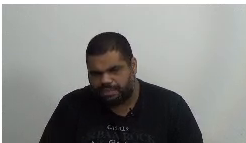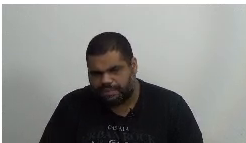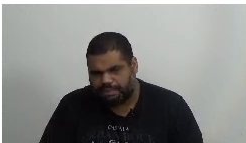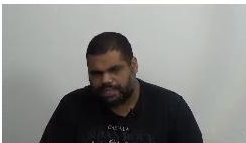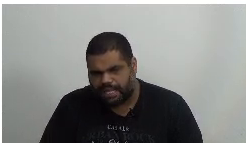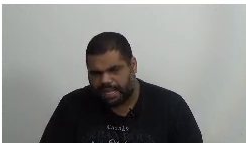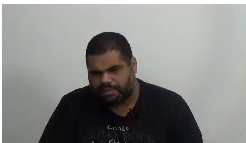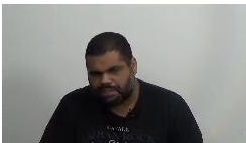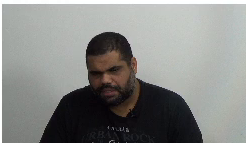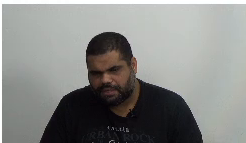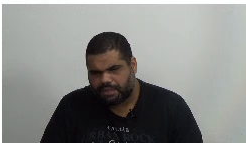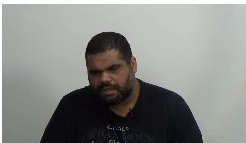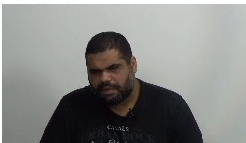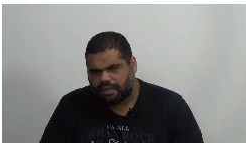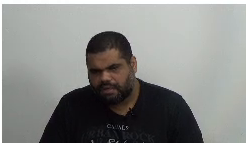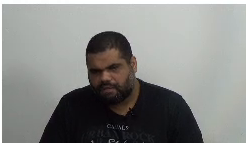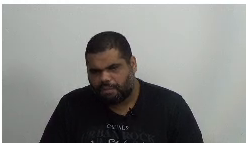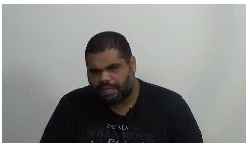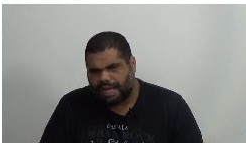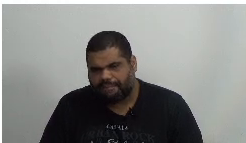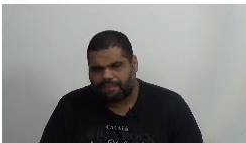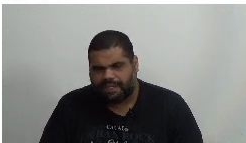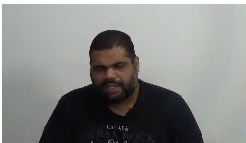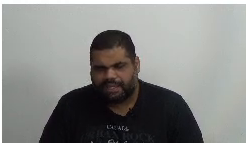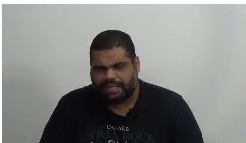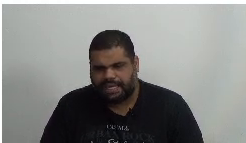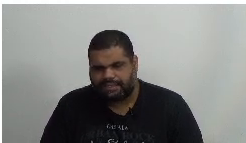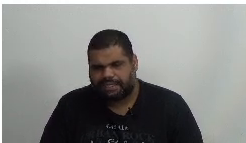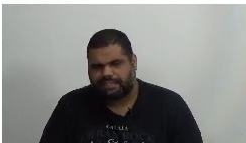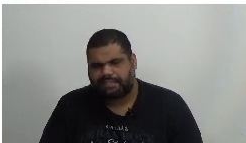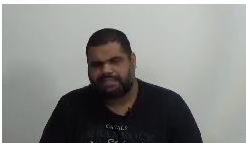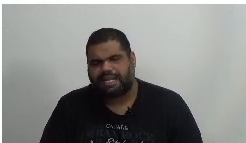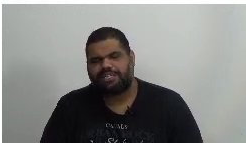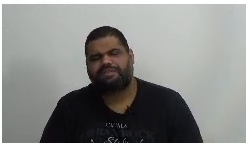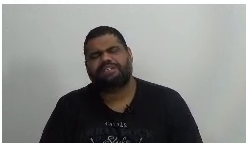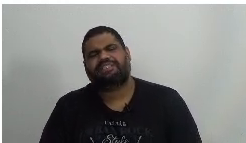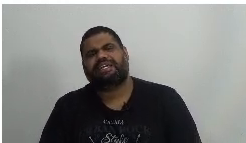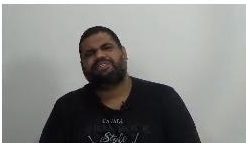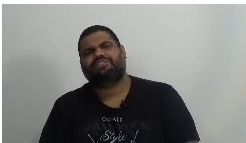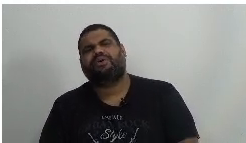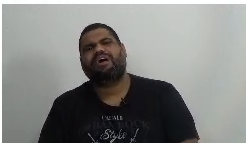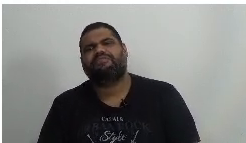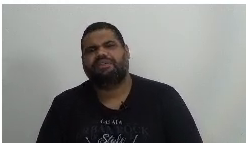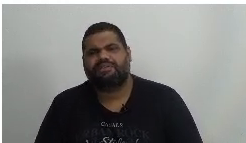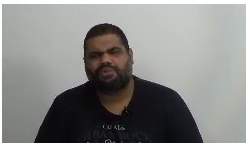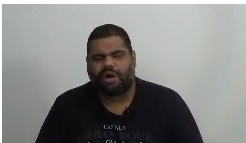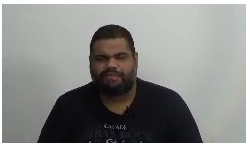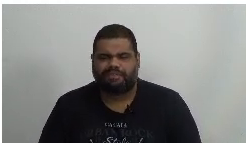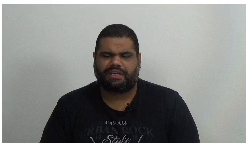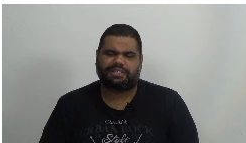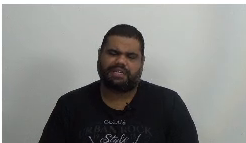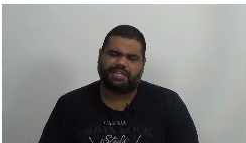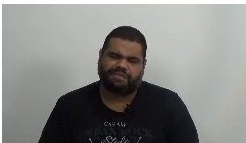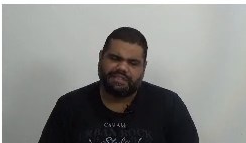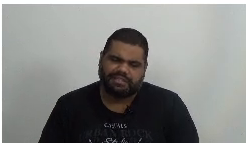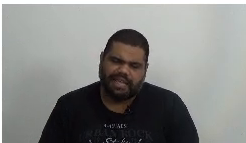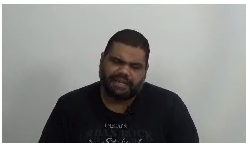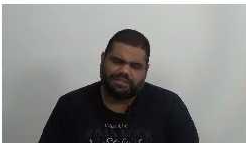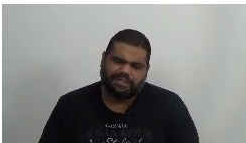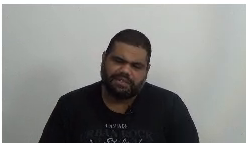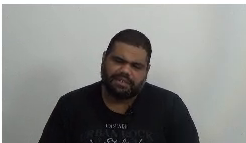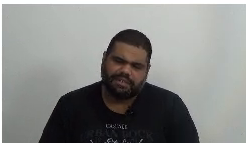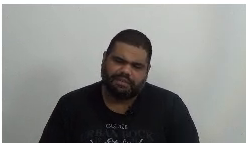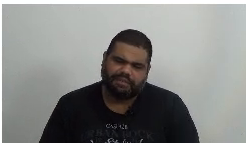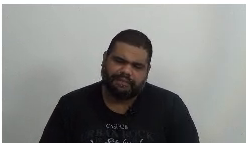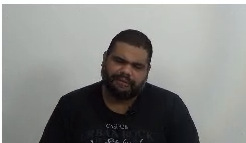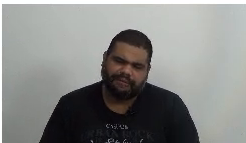as possibilidades. Vamos lá. Letras, 3 vezes 3, 9, 9 vezes 3,